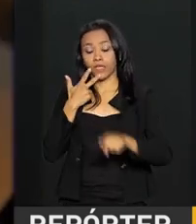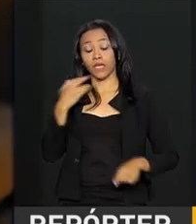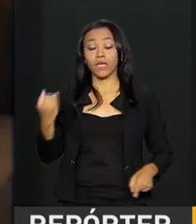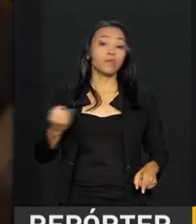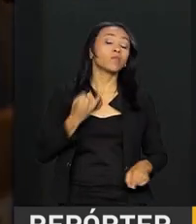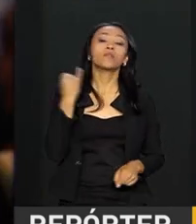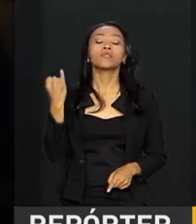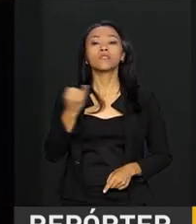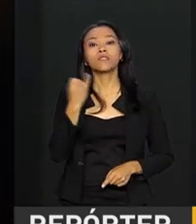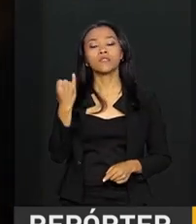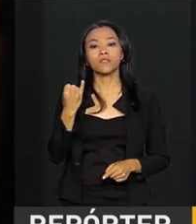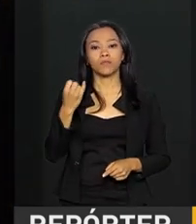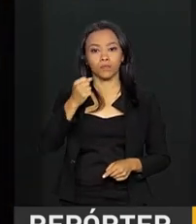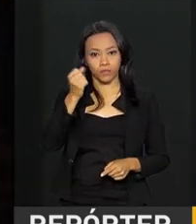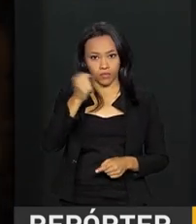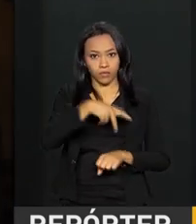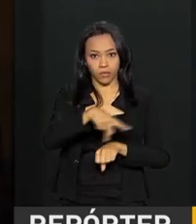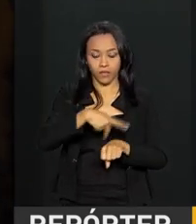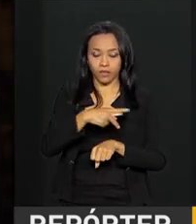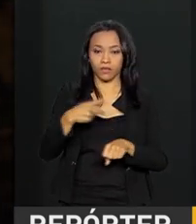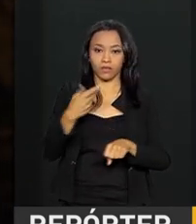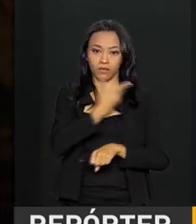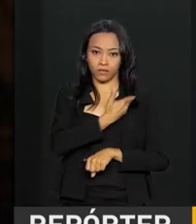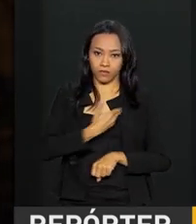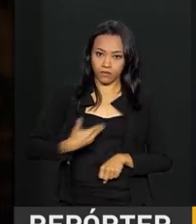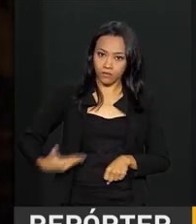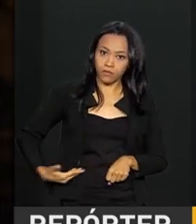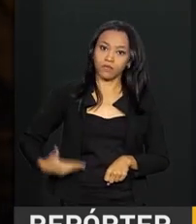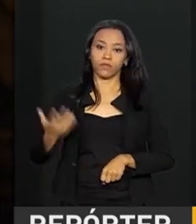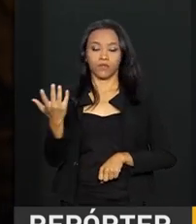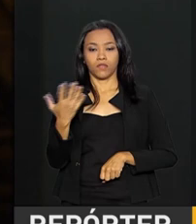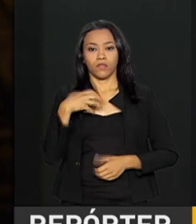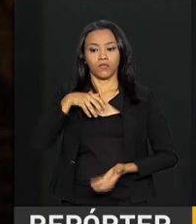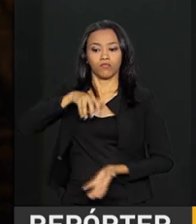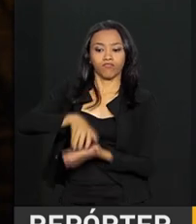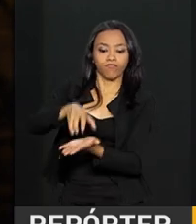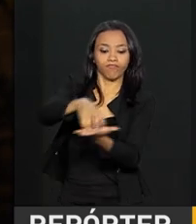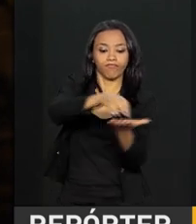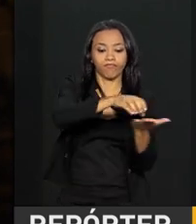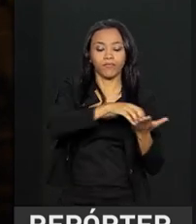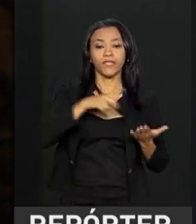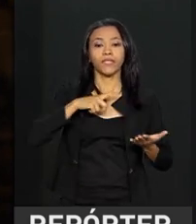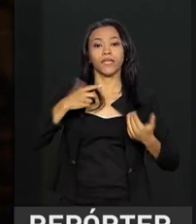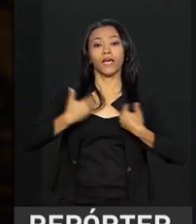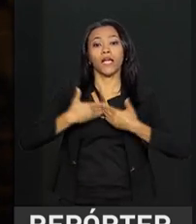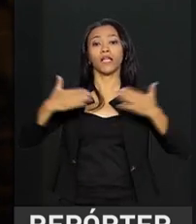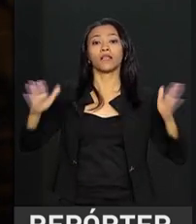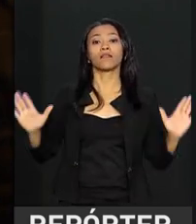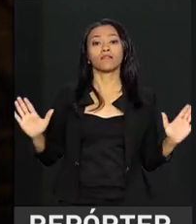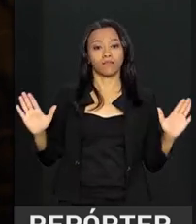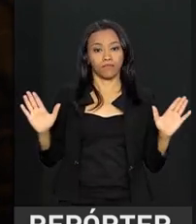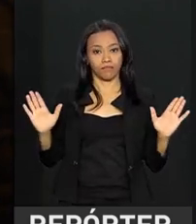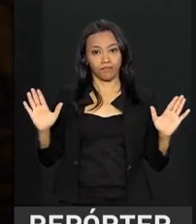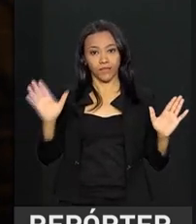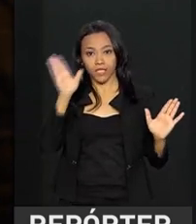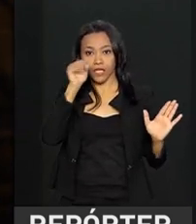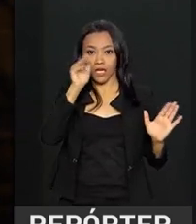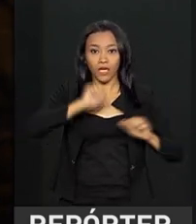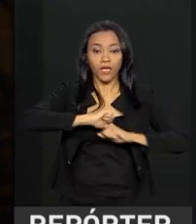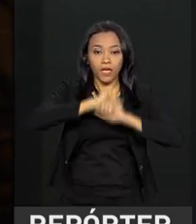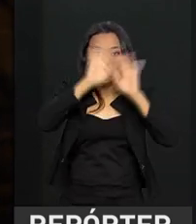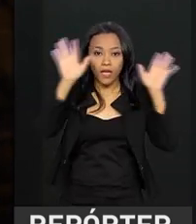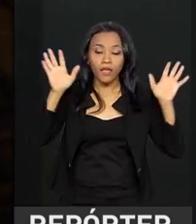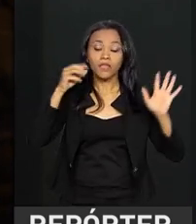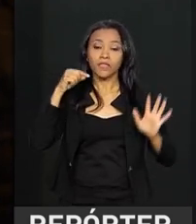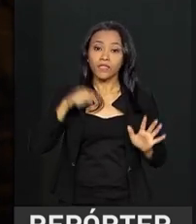transparentes abertas e modernas no trato com o cidadão isso irá ajudar a recuperar a confiança